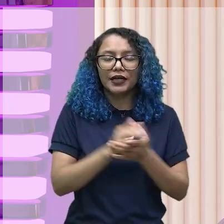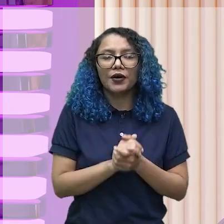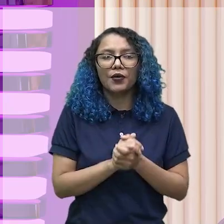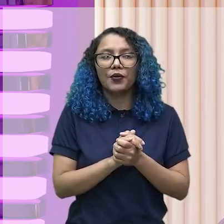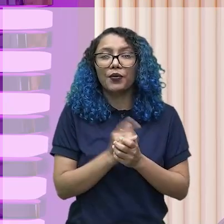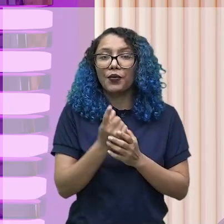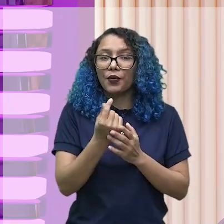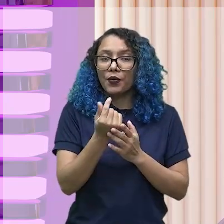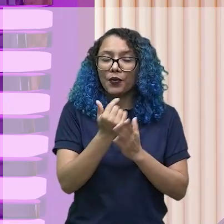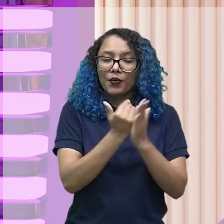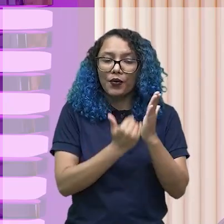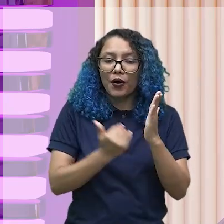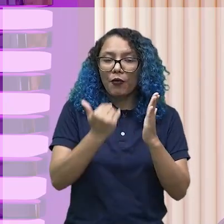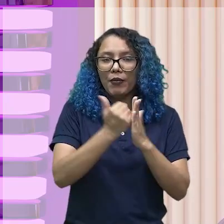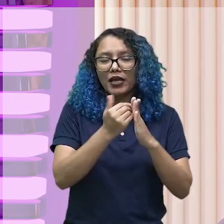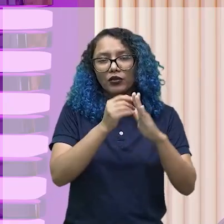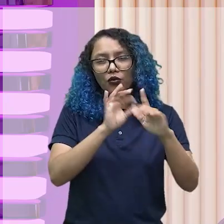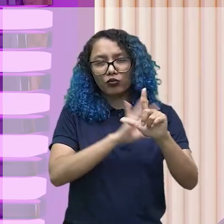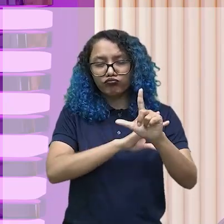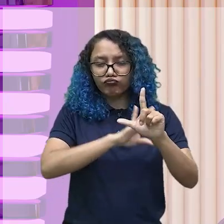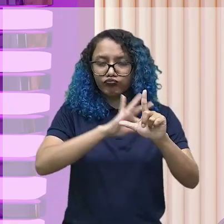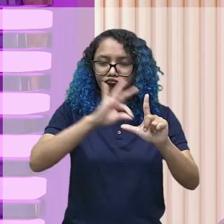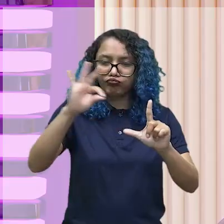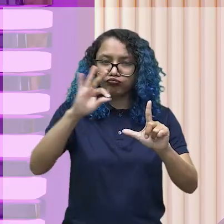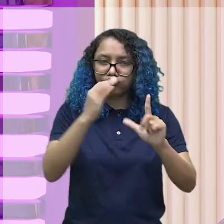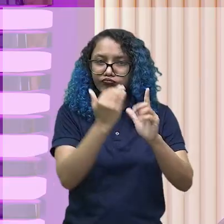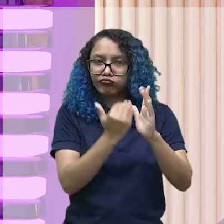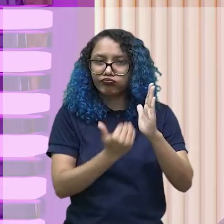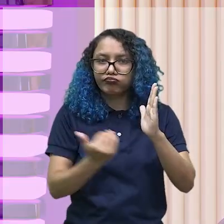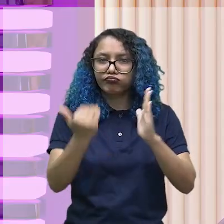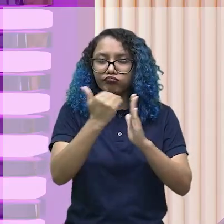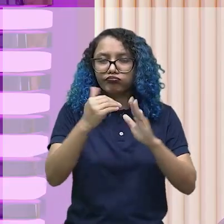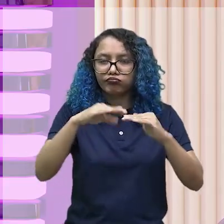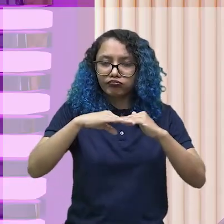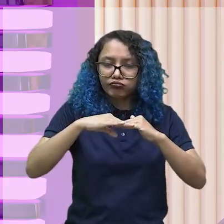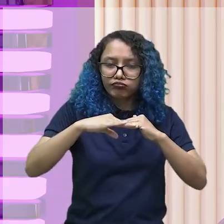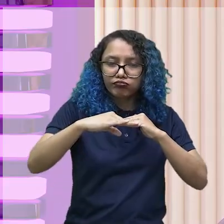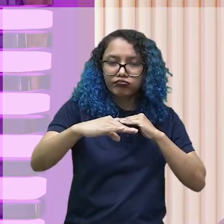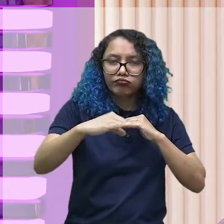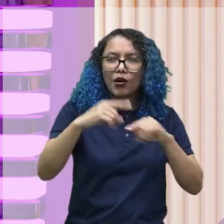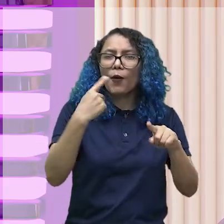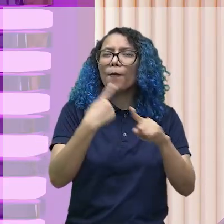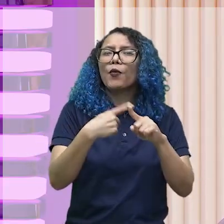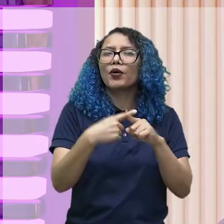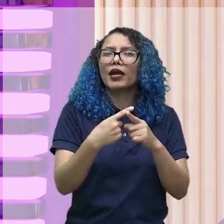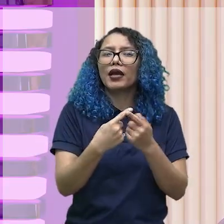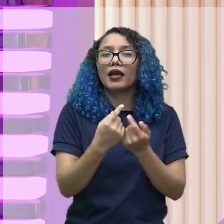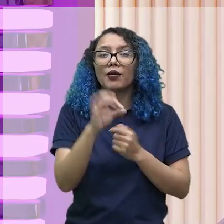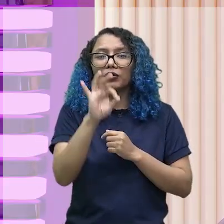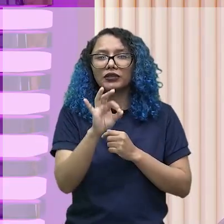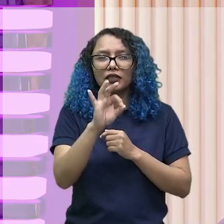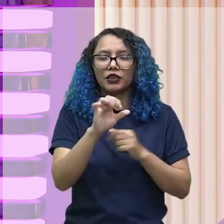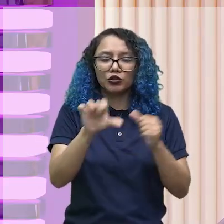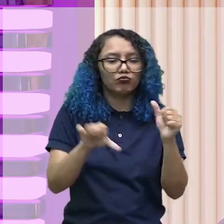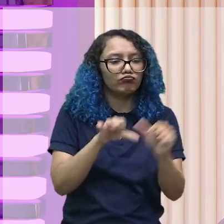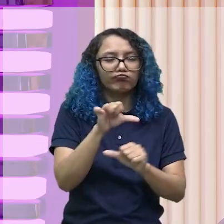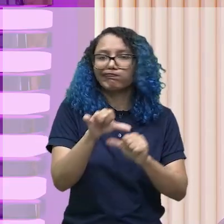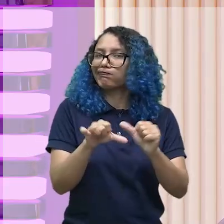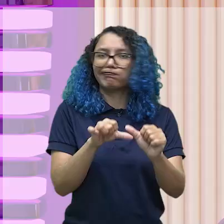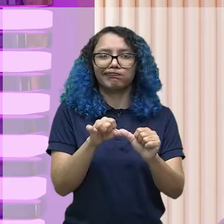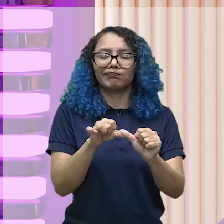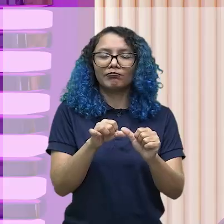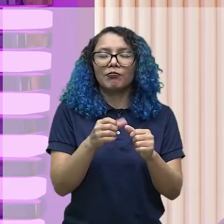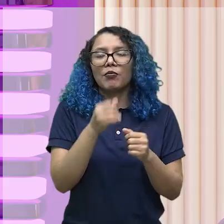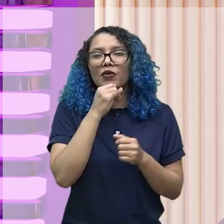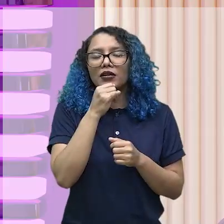crescimento linear, justamente porque esse valor da porcentagem, ele nunca vai mudar. Independente se você vai ter